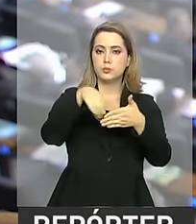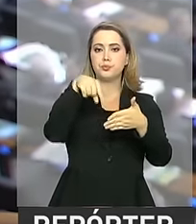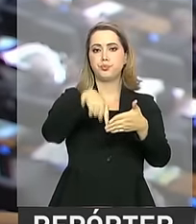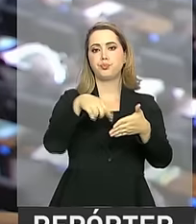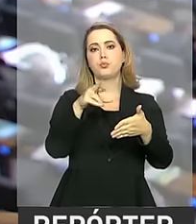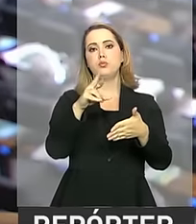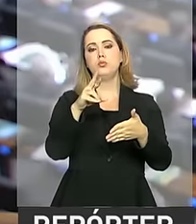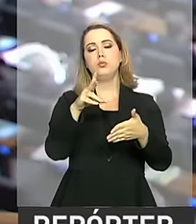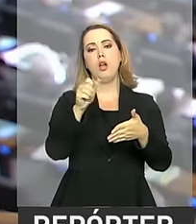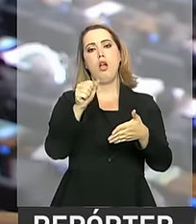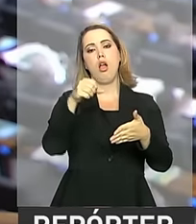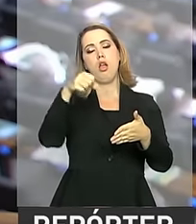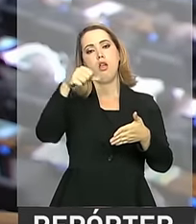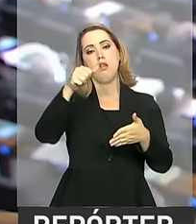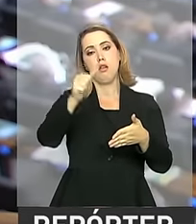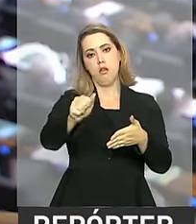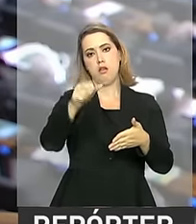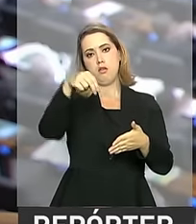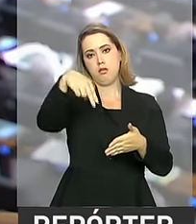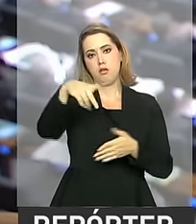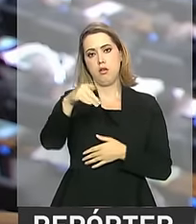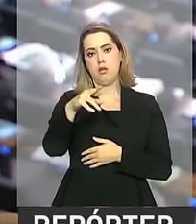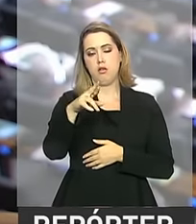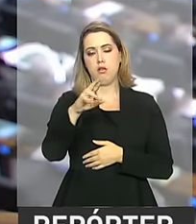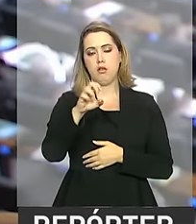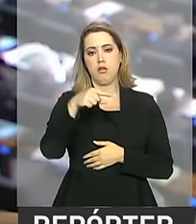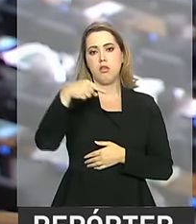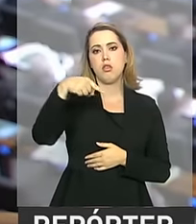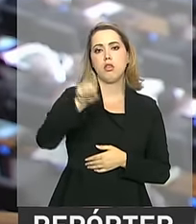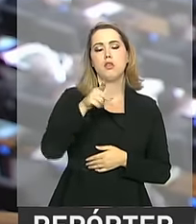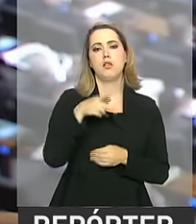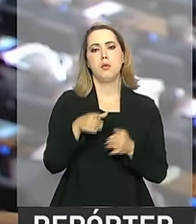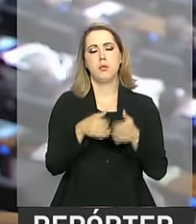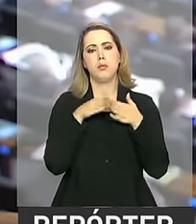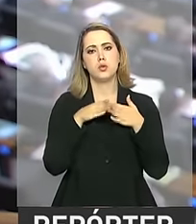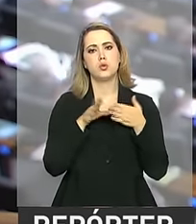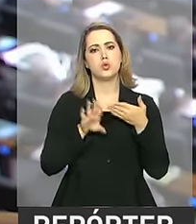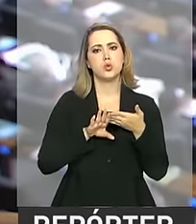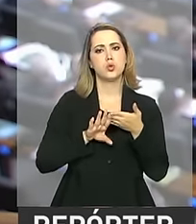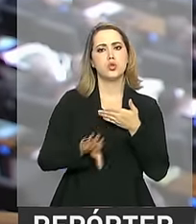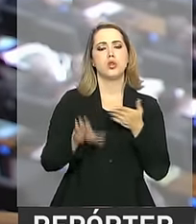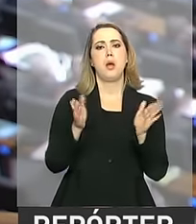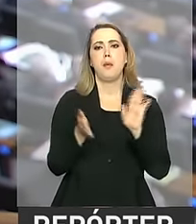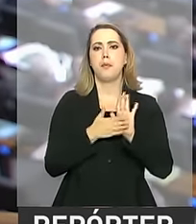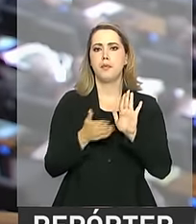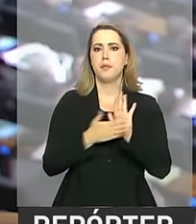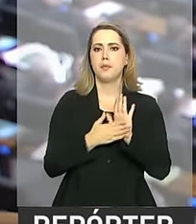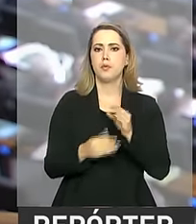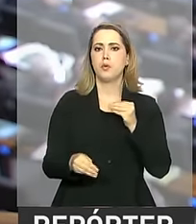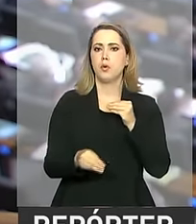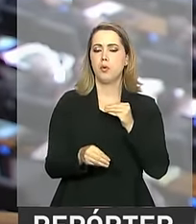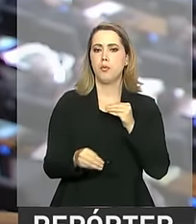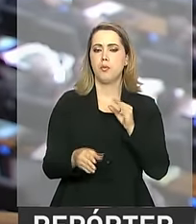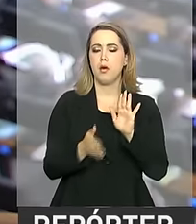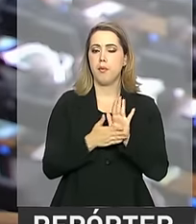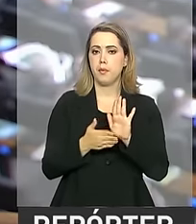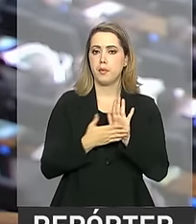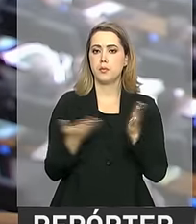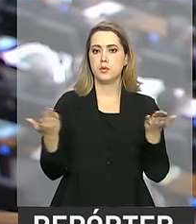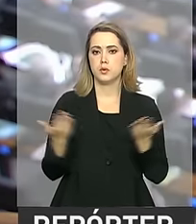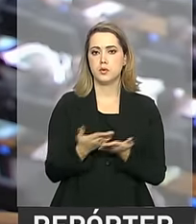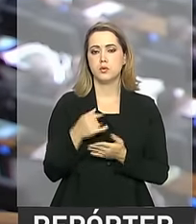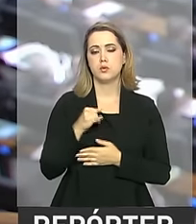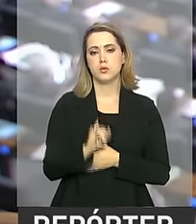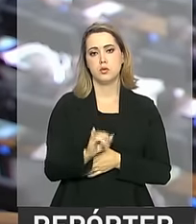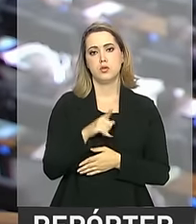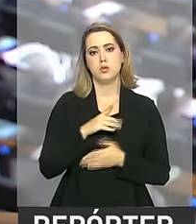deputado André Moura, já apresentou um novo requerimento pedindo a retirada da proposta da pauta. Qual que é a estratégia? Caso